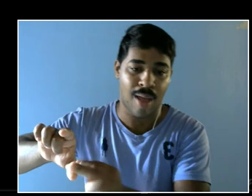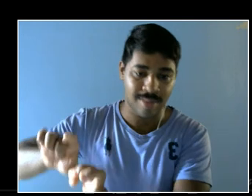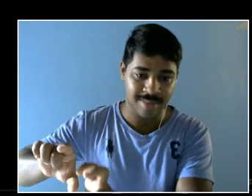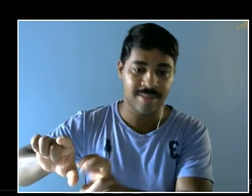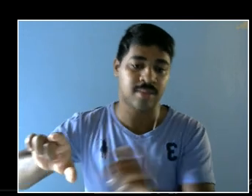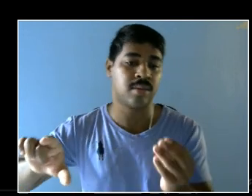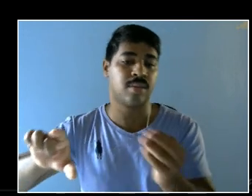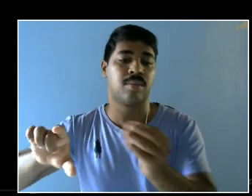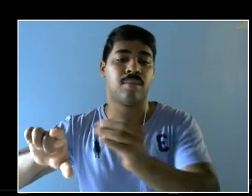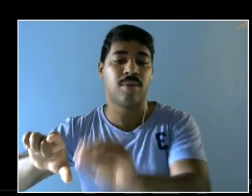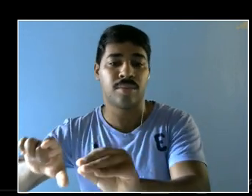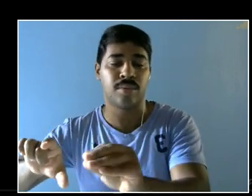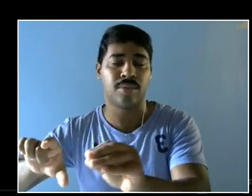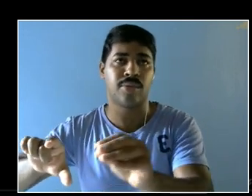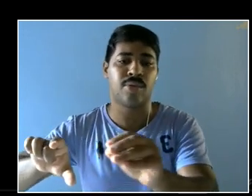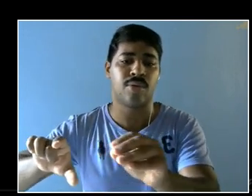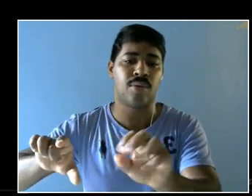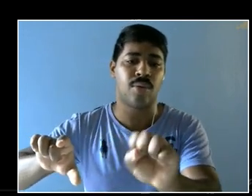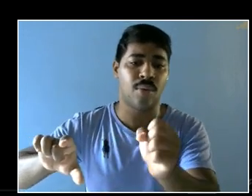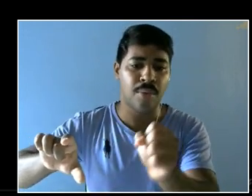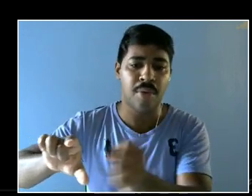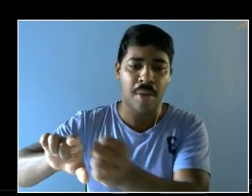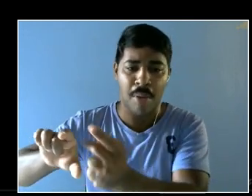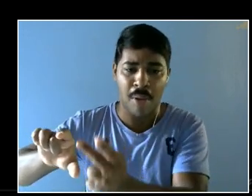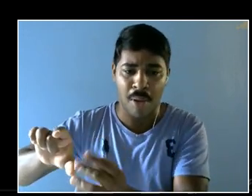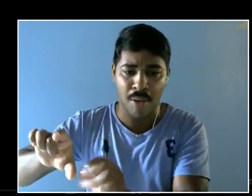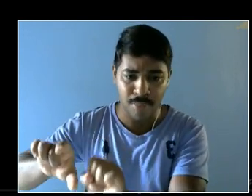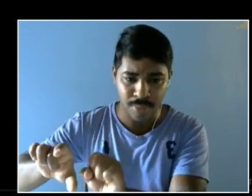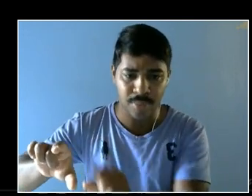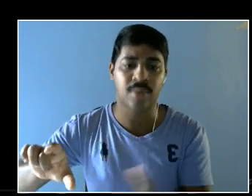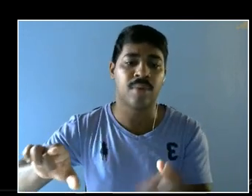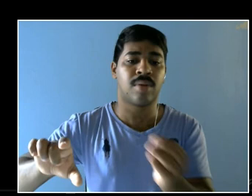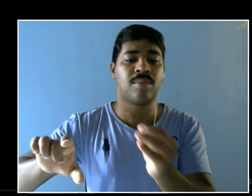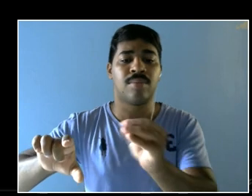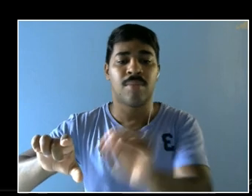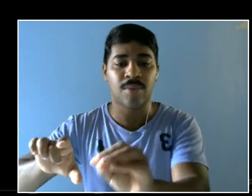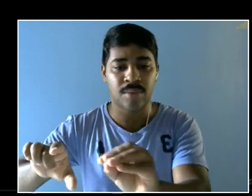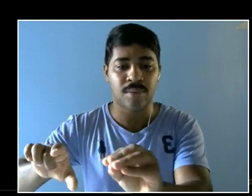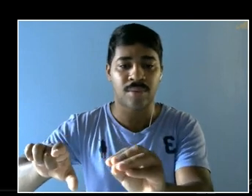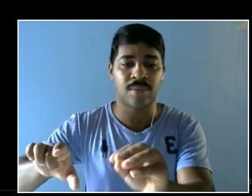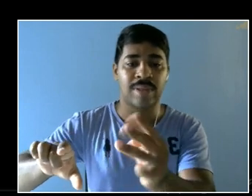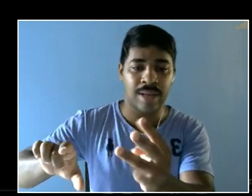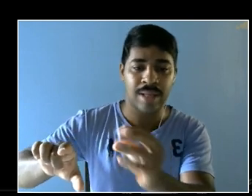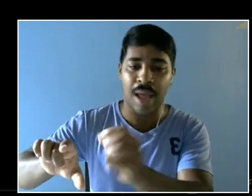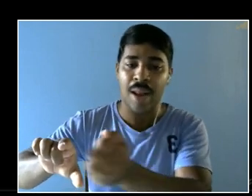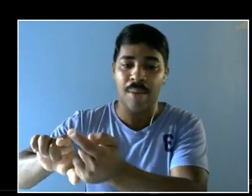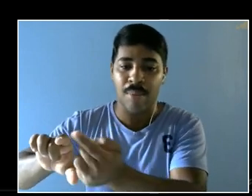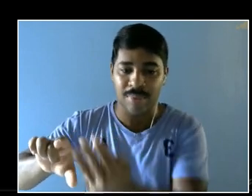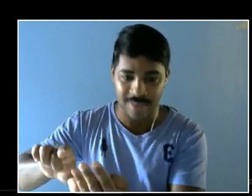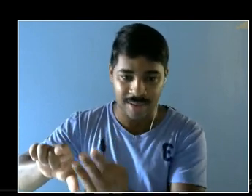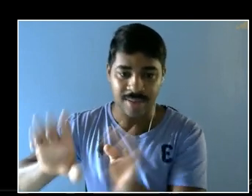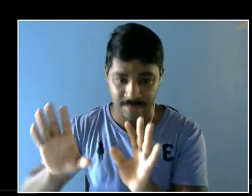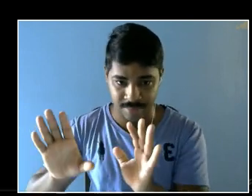insere. Ah, gente, para com isso, é fácil de fazer. Vocês têm que entender um pouquinho de programação, não é só Ctrl+C, Ctrl+V. Então,